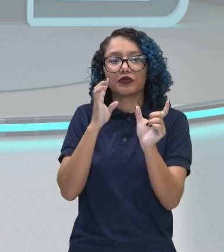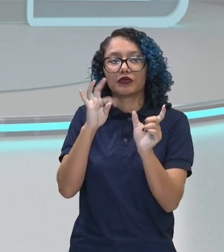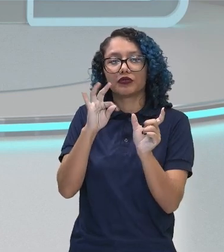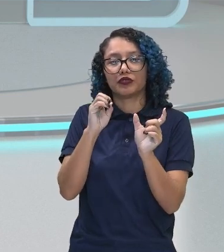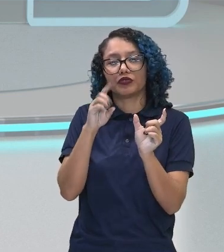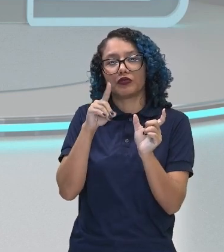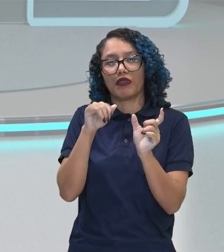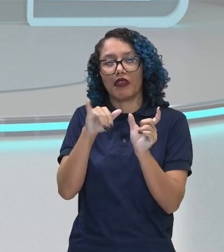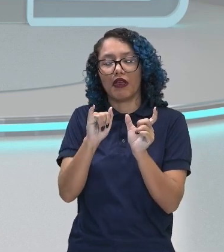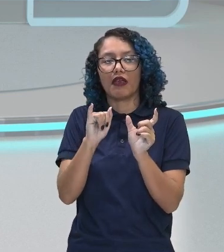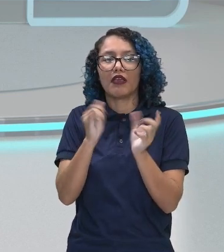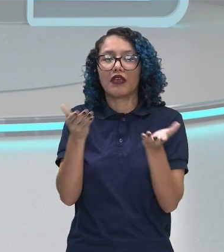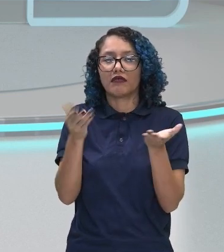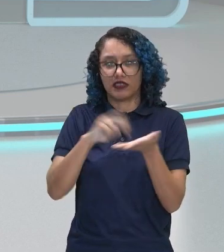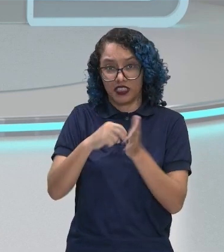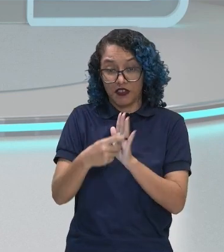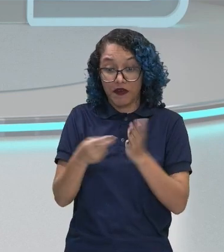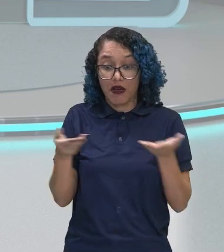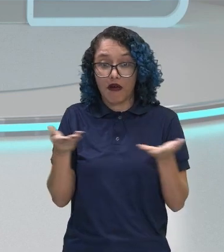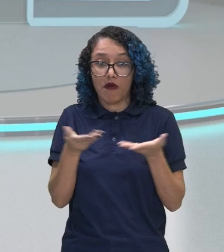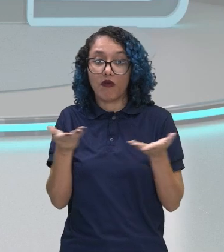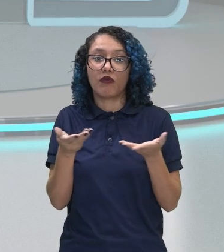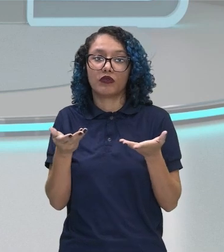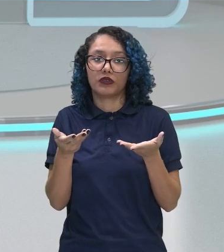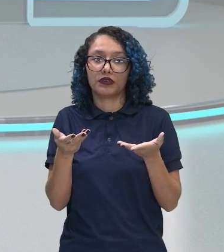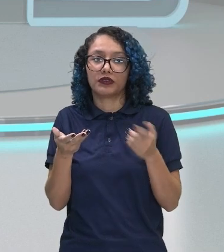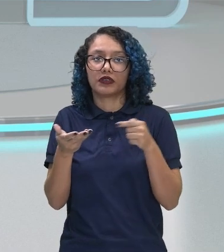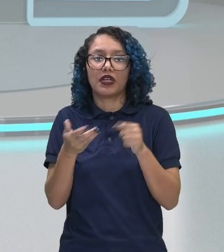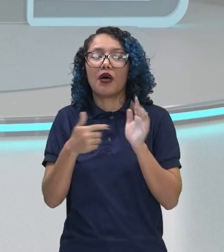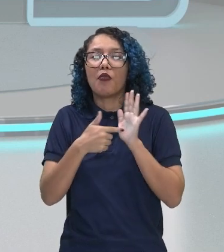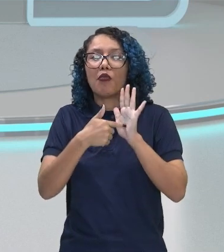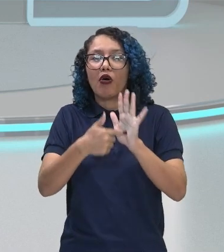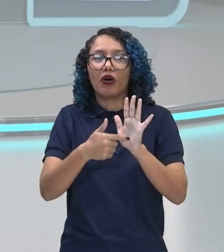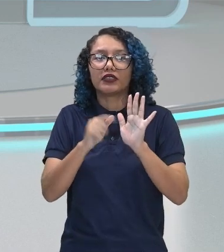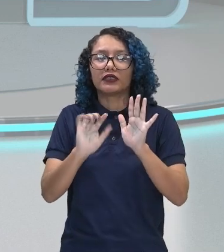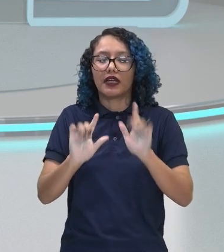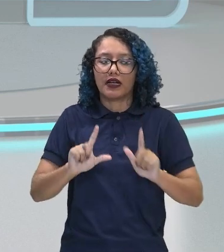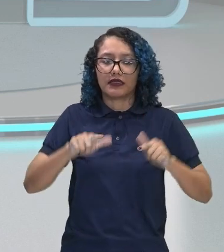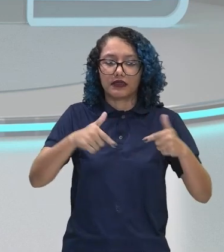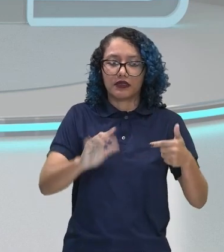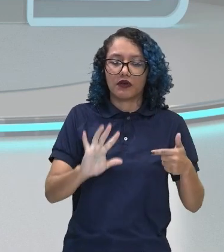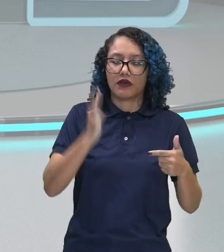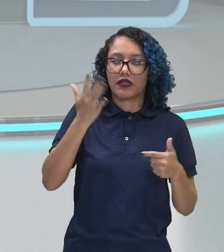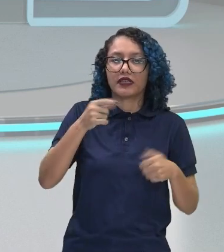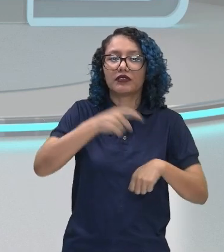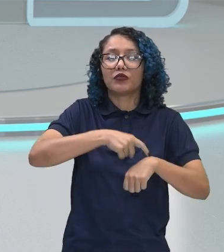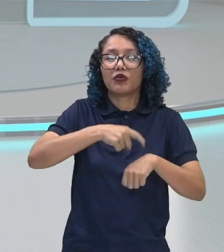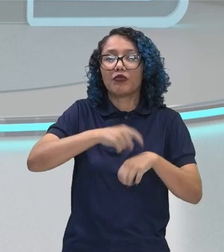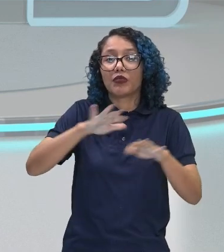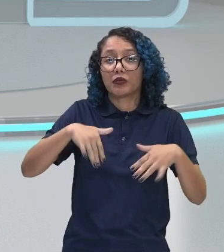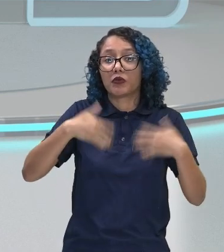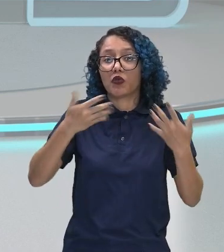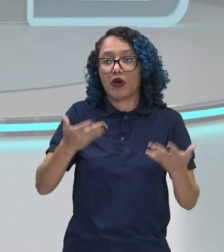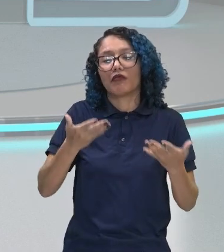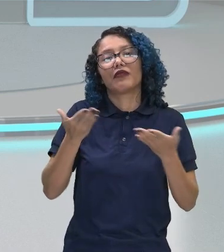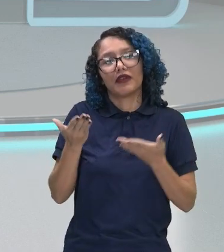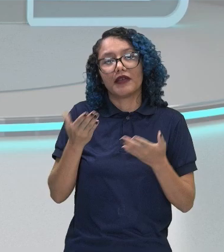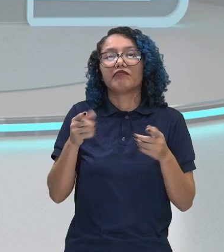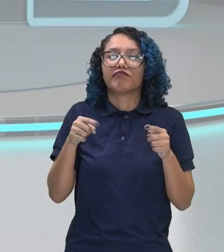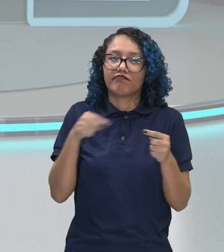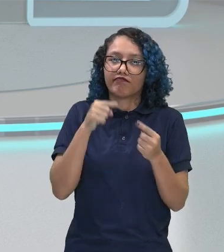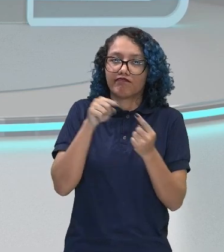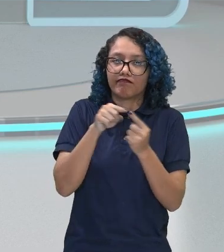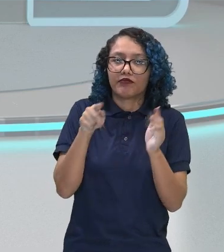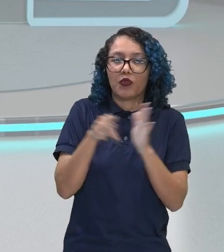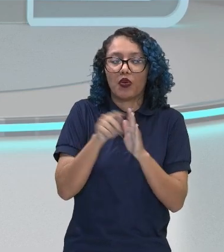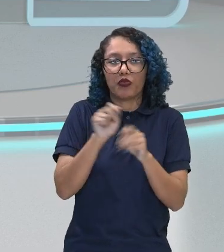significa hoje, ele está indicando, então, quando essa ação está ocorrendo, certo? que é a função do advérbio. Se ele estiver